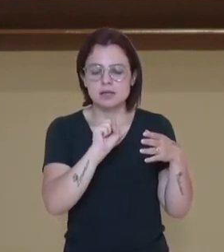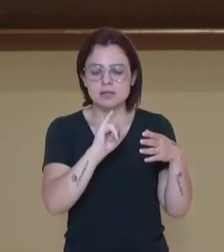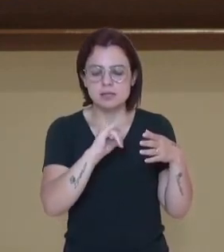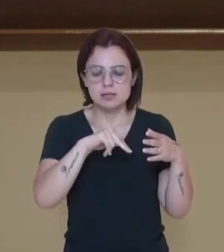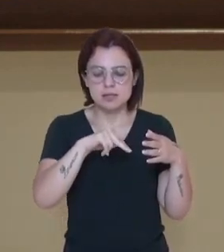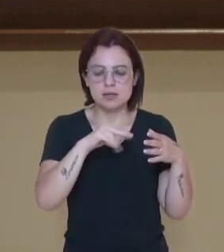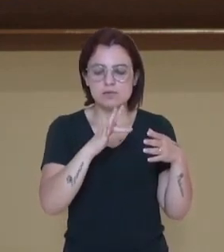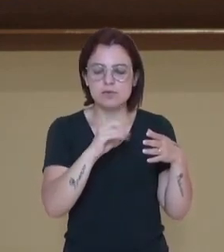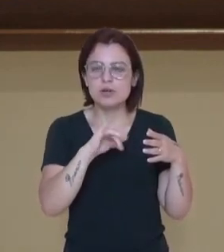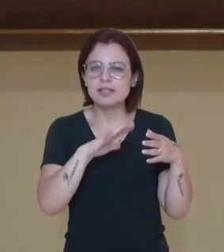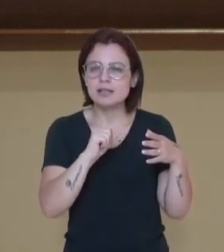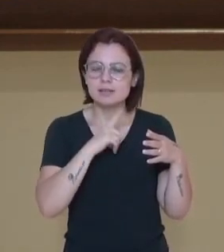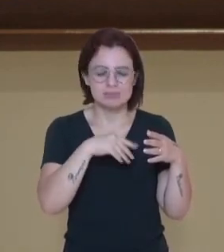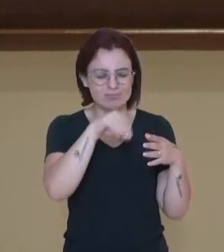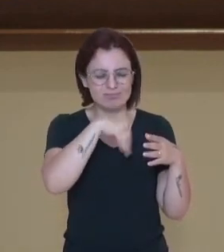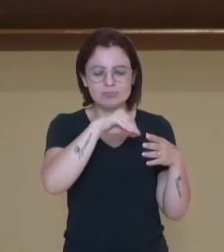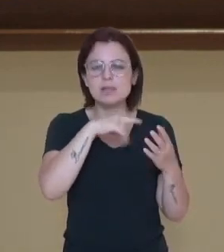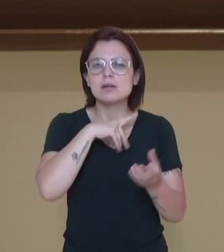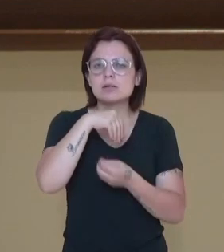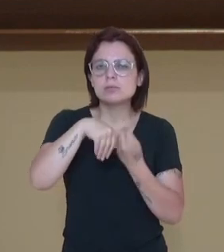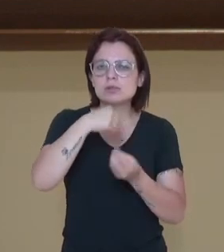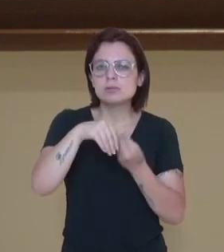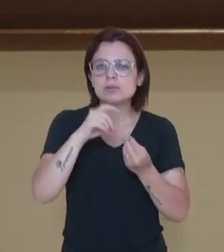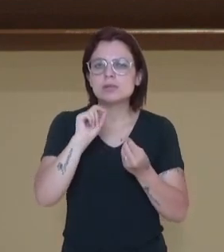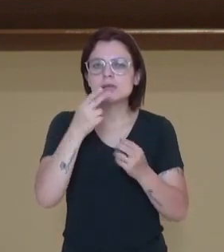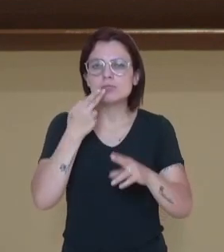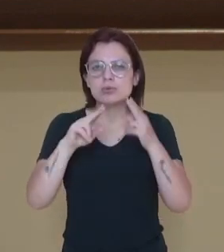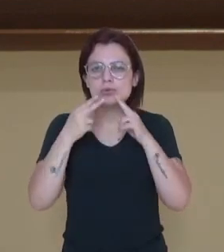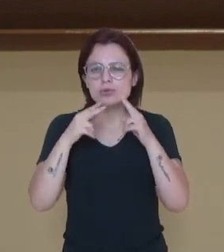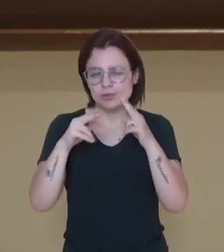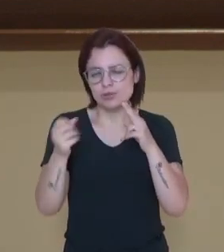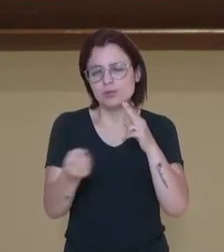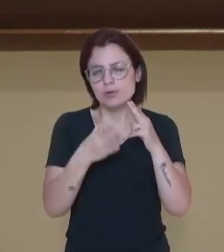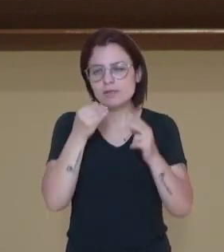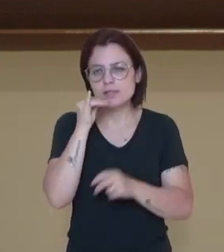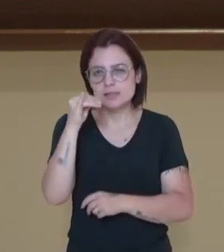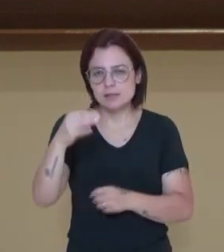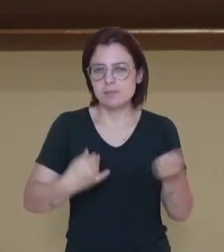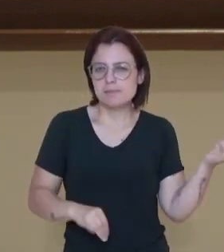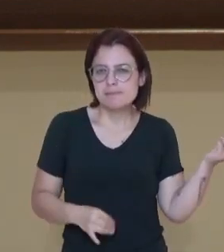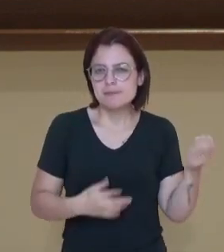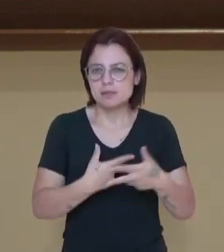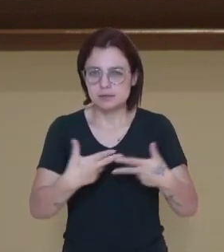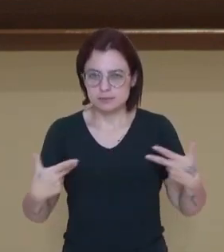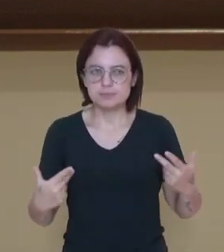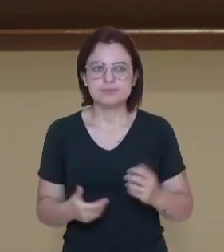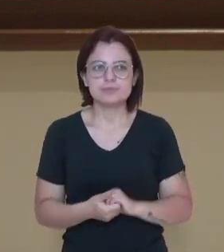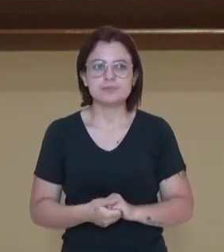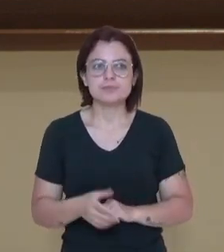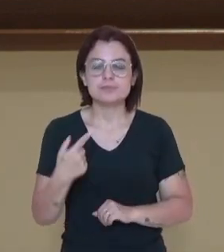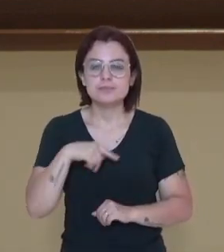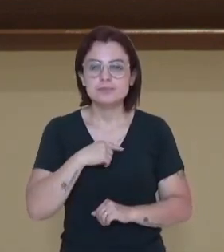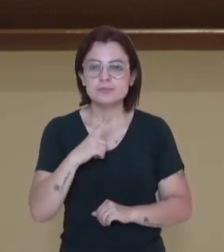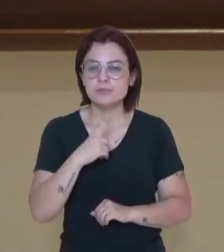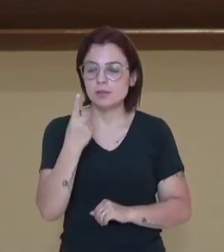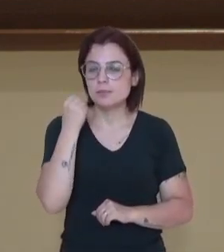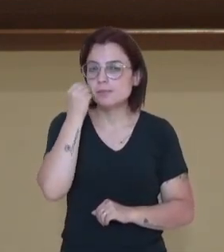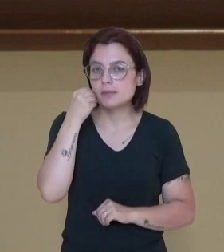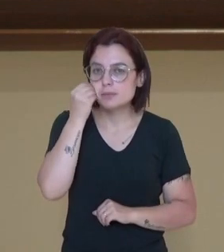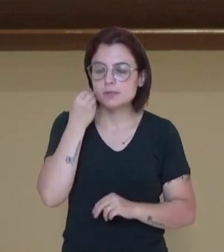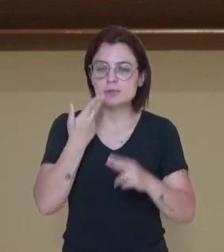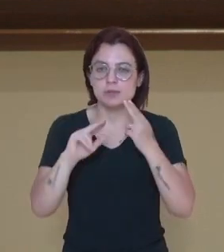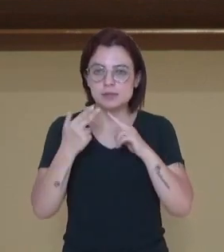guitarra elétrica, entre outros instrumentos contemporâneos, nós estamos tendo ali uma experimentação